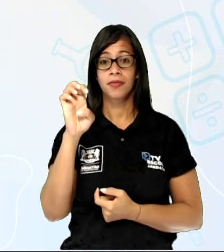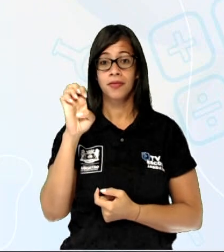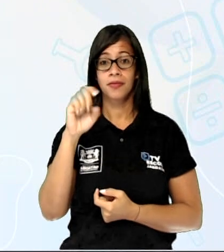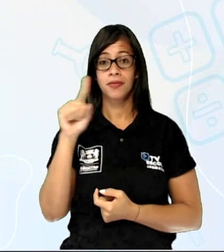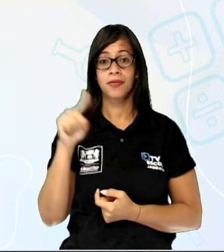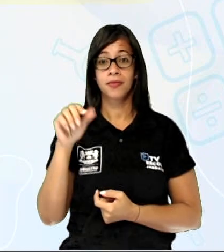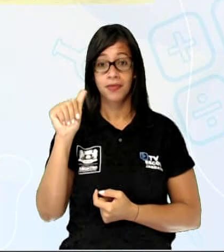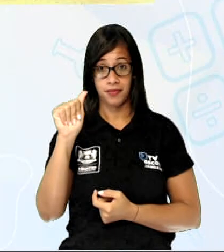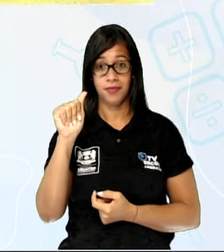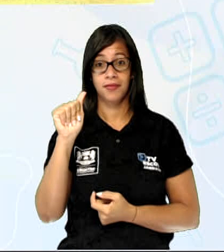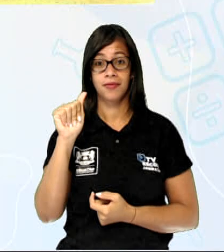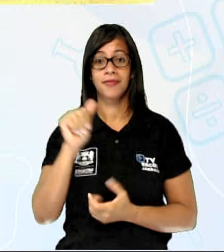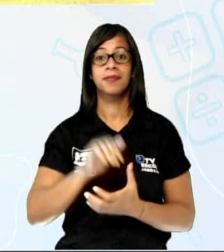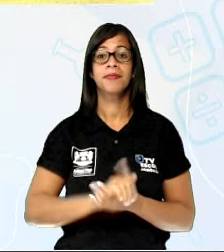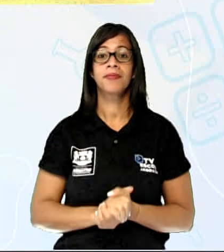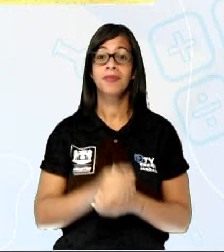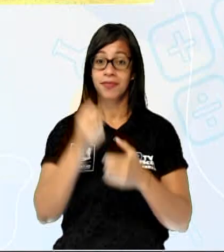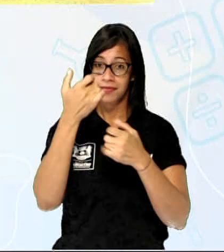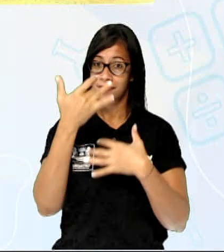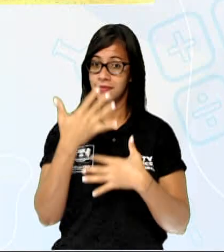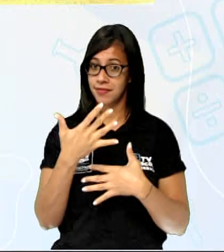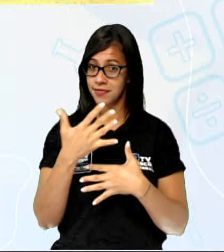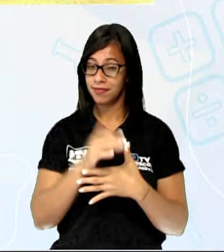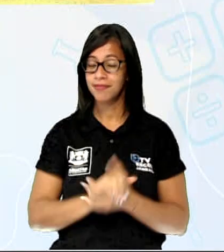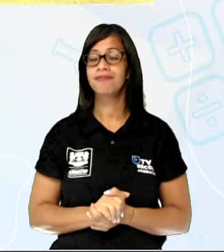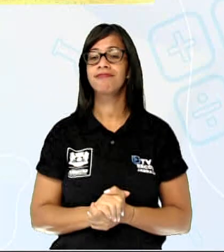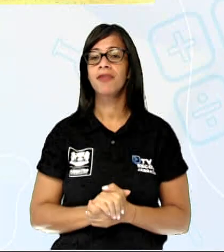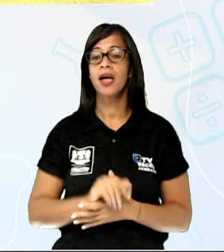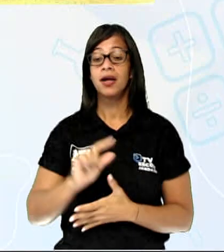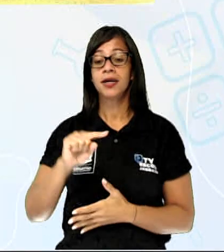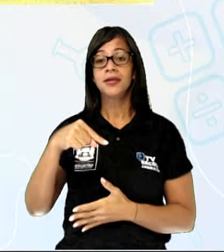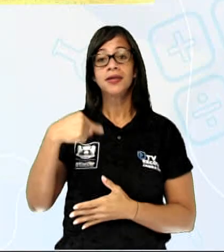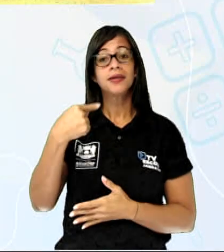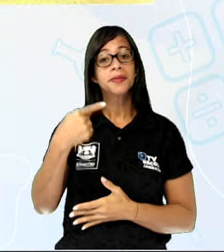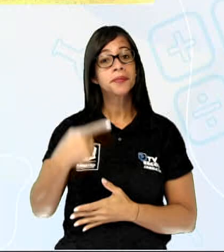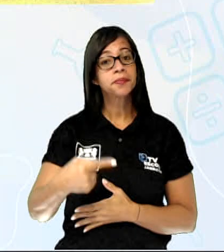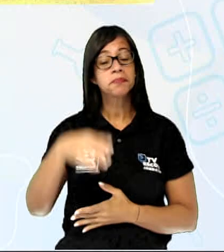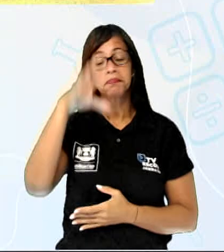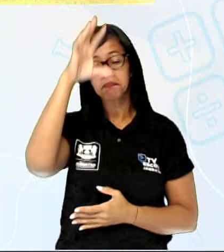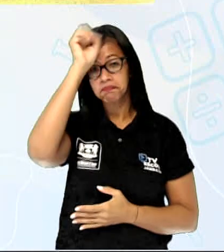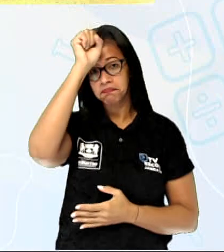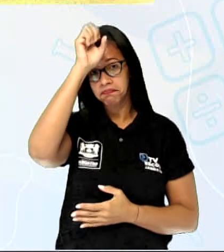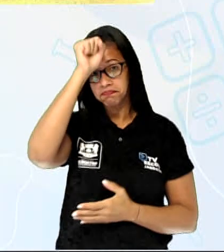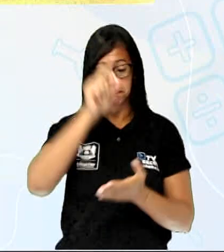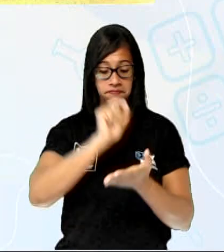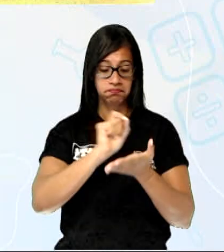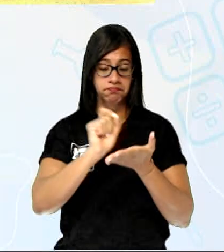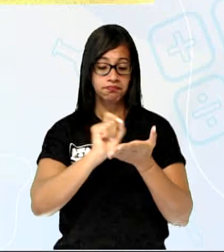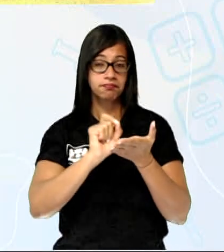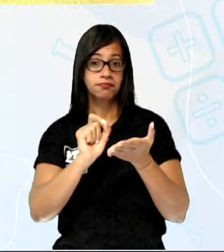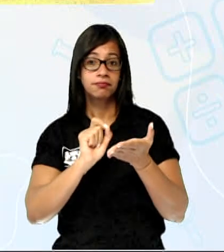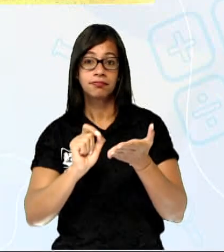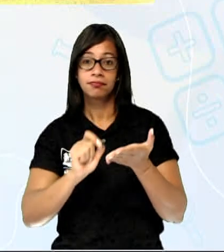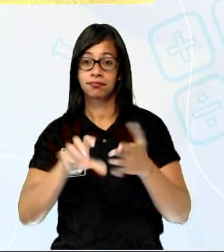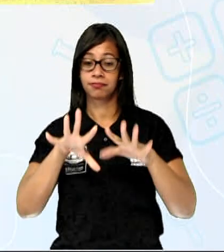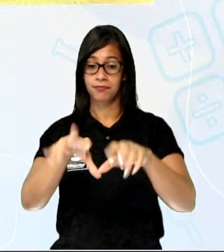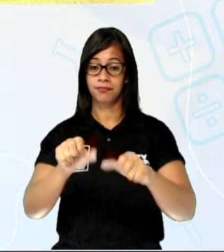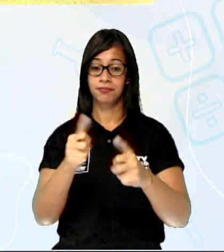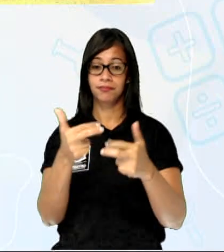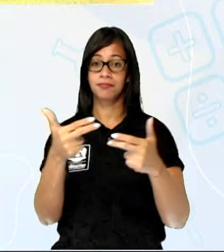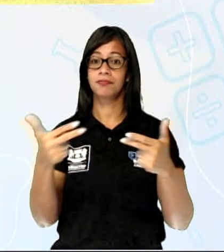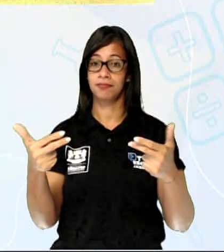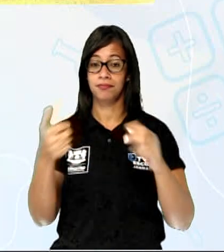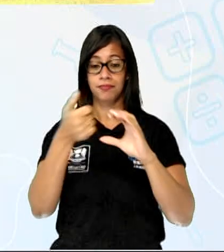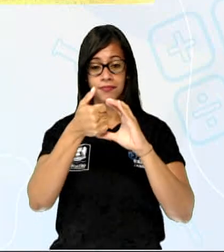do grúfalo. Depois, nós aprendemos a escrita dos nomes dos animais e as suas